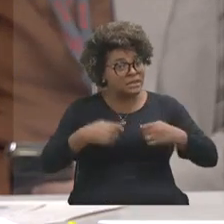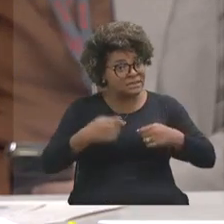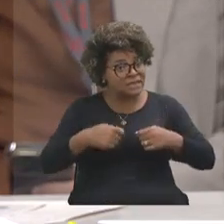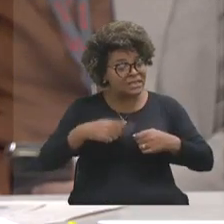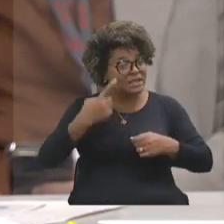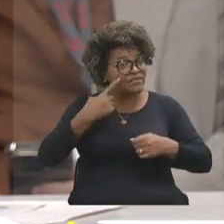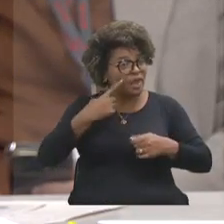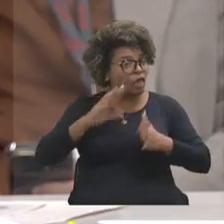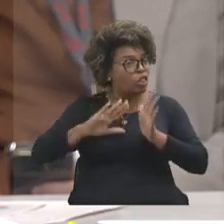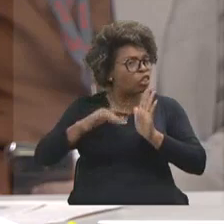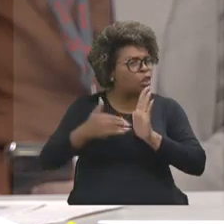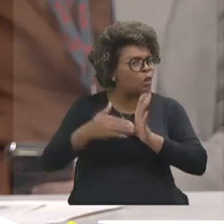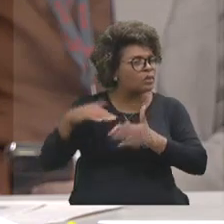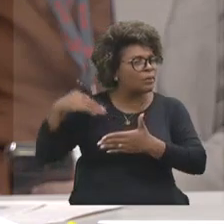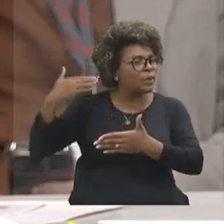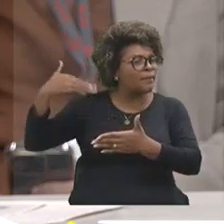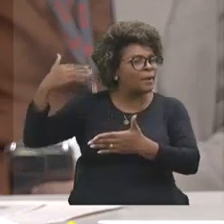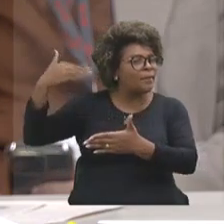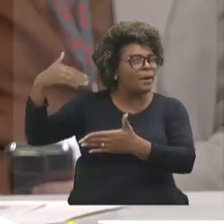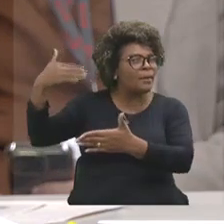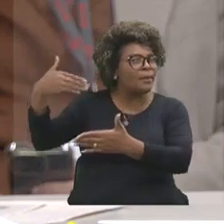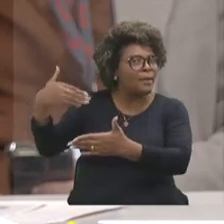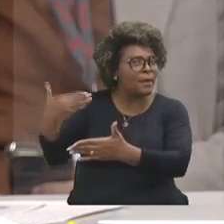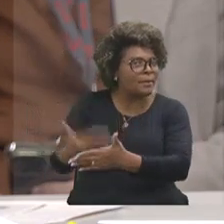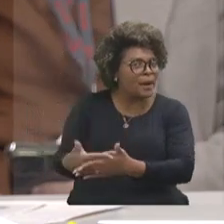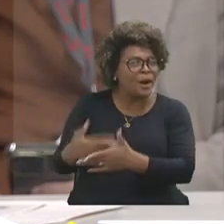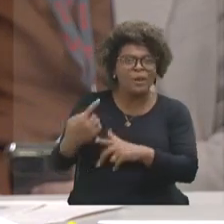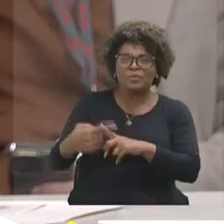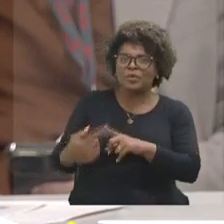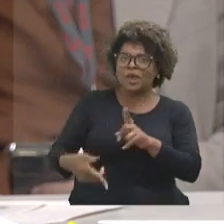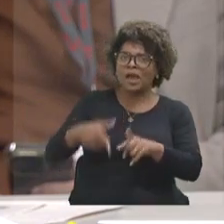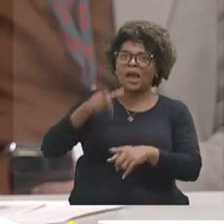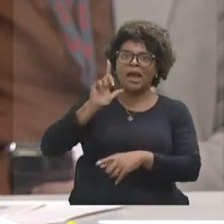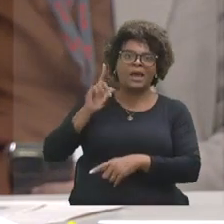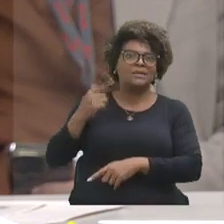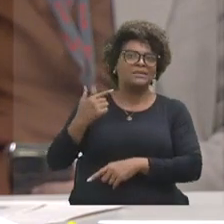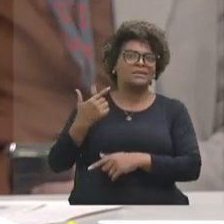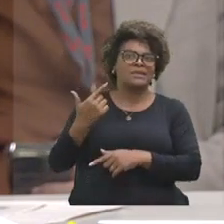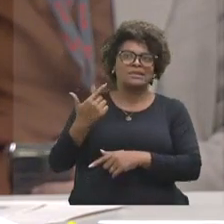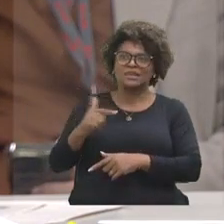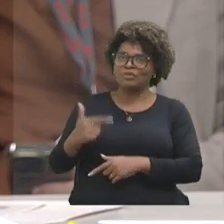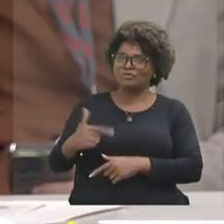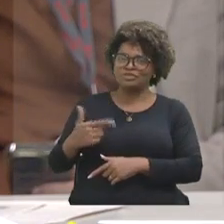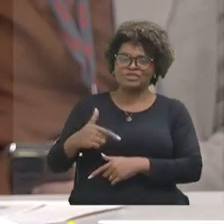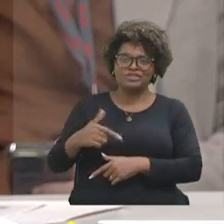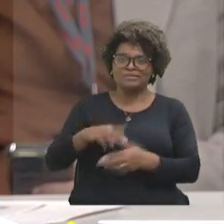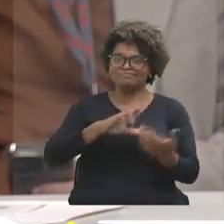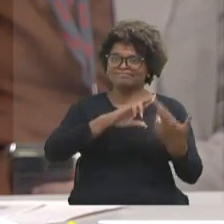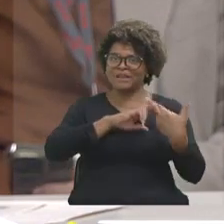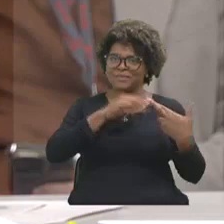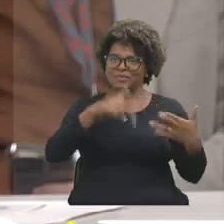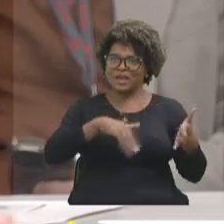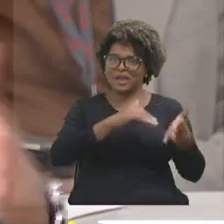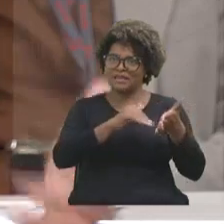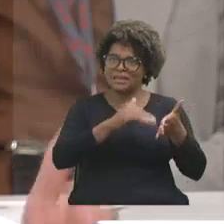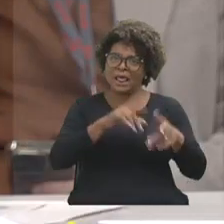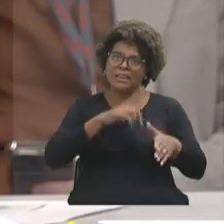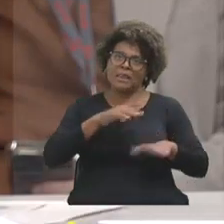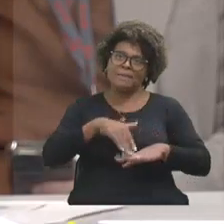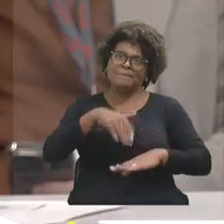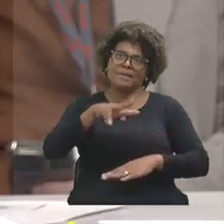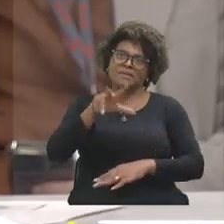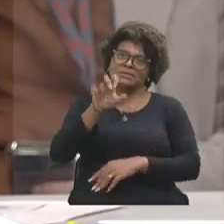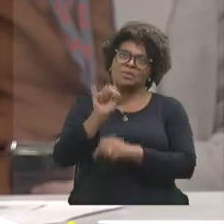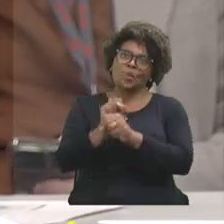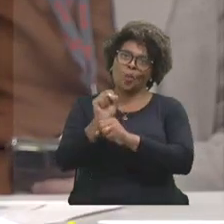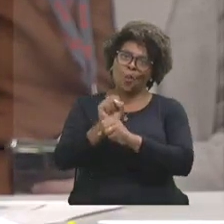construção que não é nem na minha época como secretário que que tem mais de cinco anos em que se iniciou que é o plano